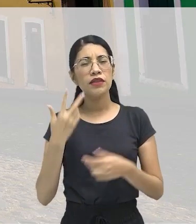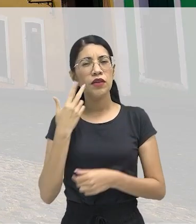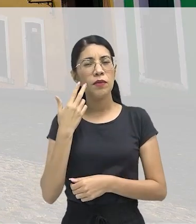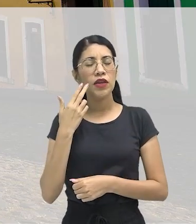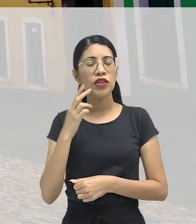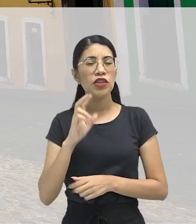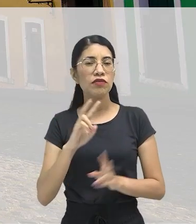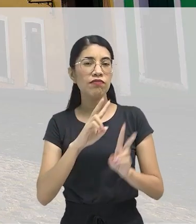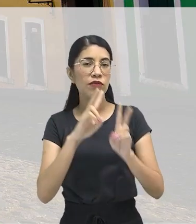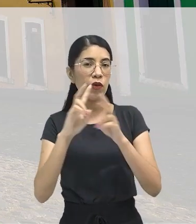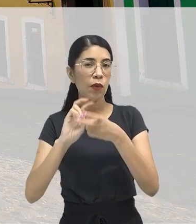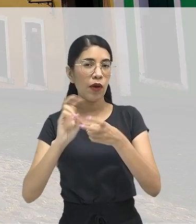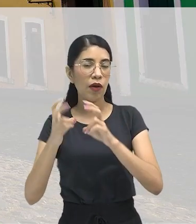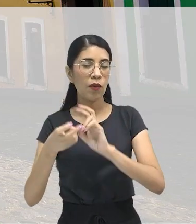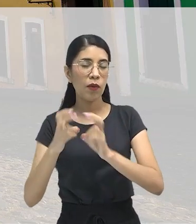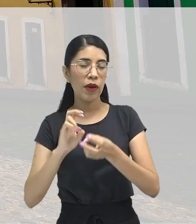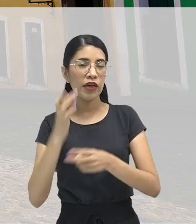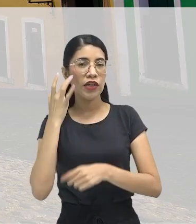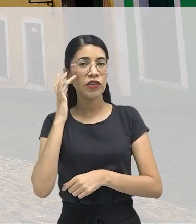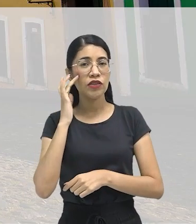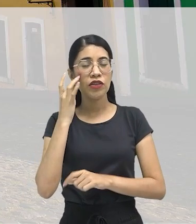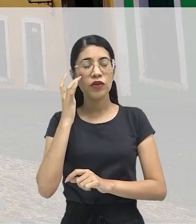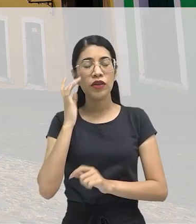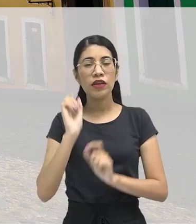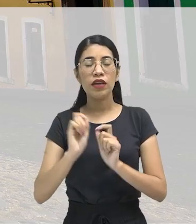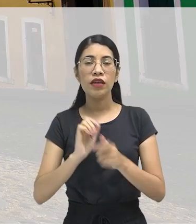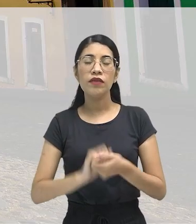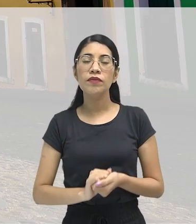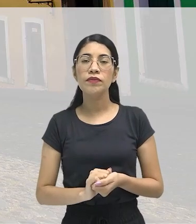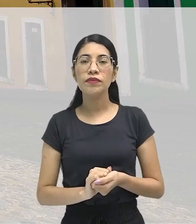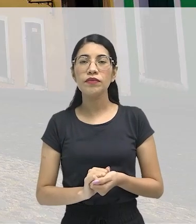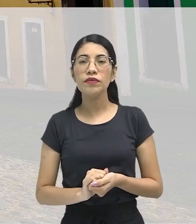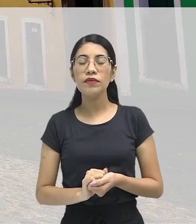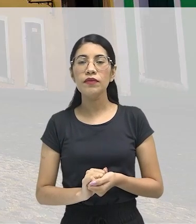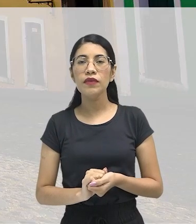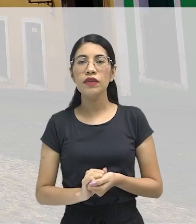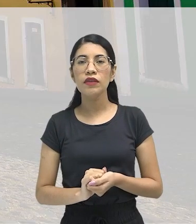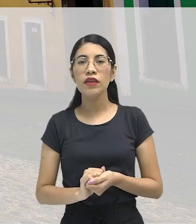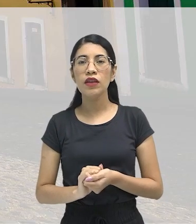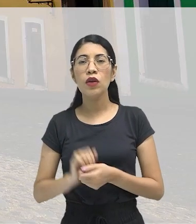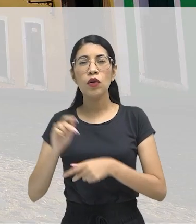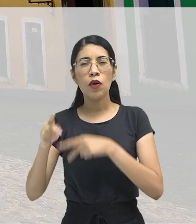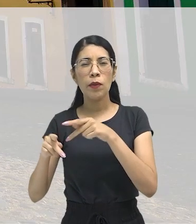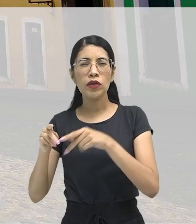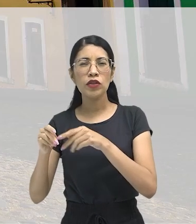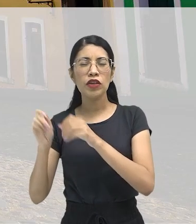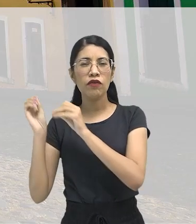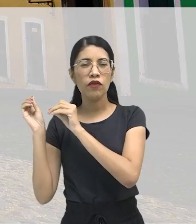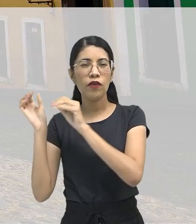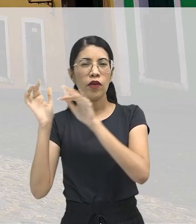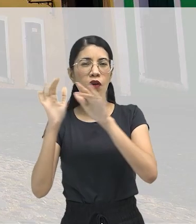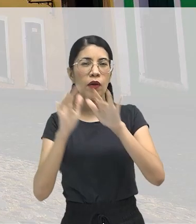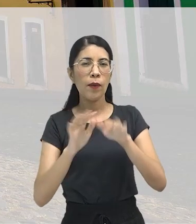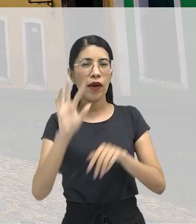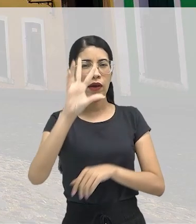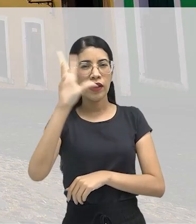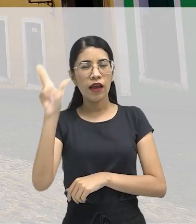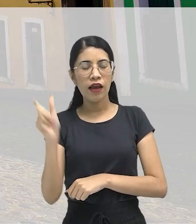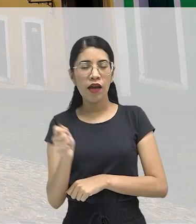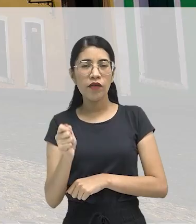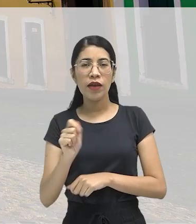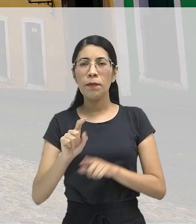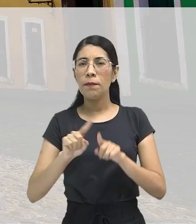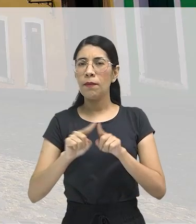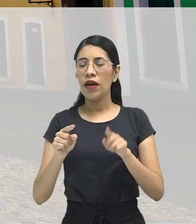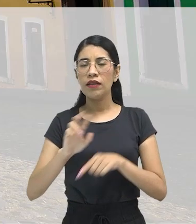de capoeira, a gente acha, né, que foram ali com os escravizados, né, com os africanos, mas